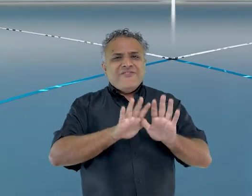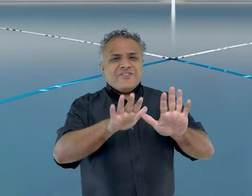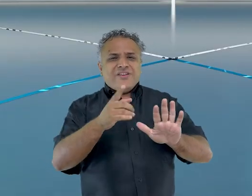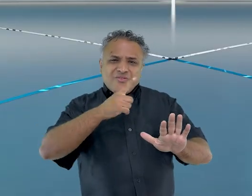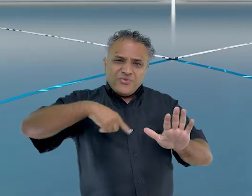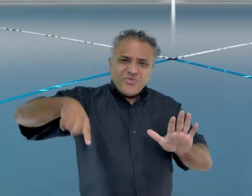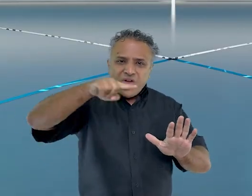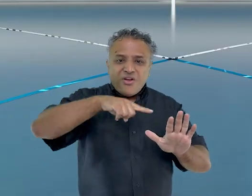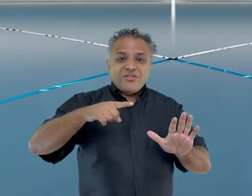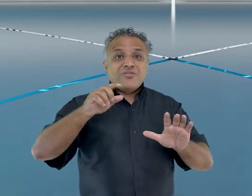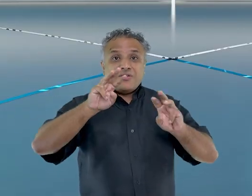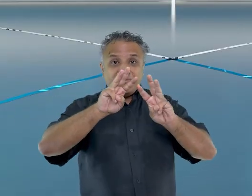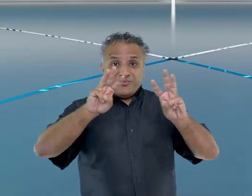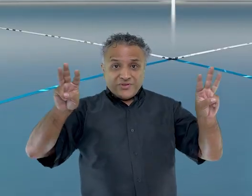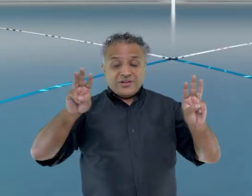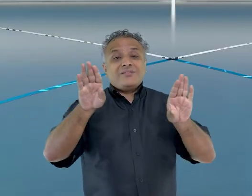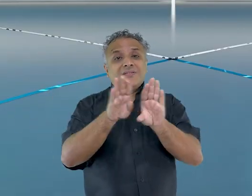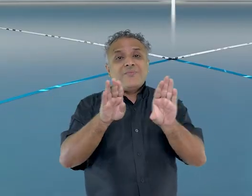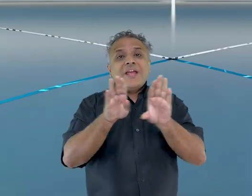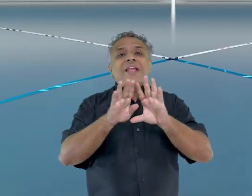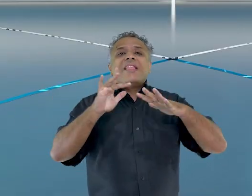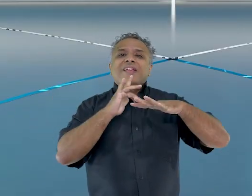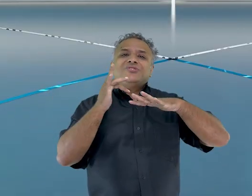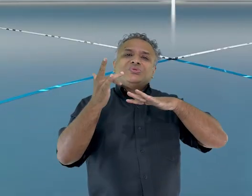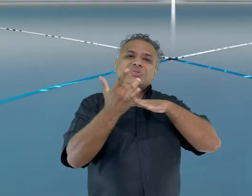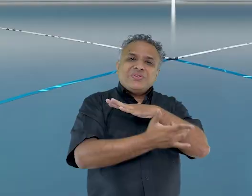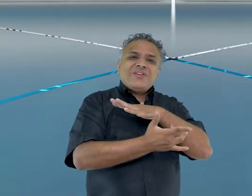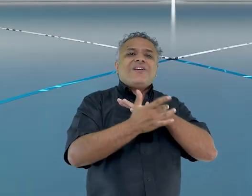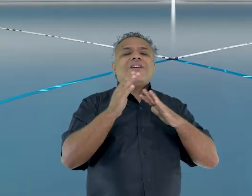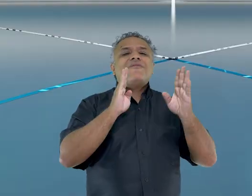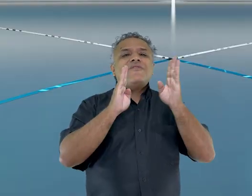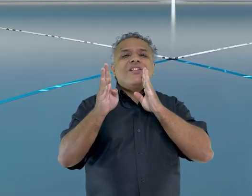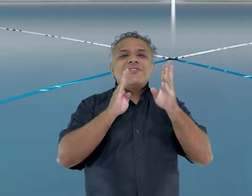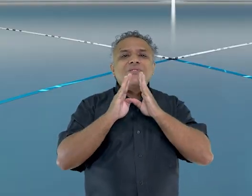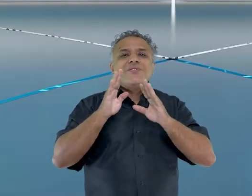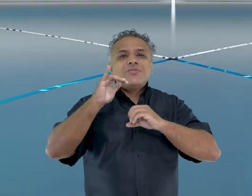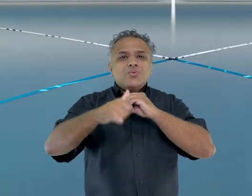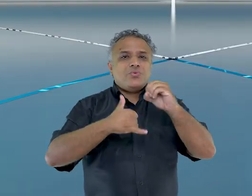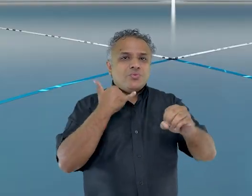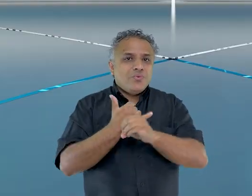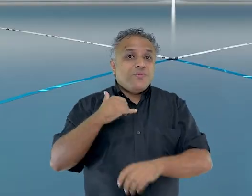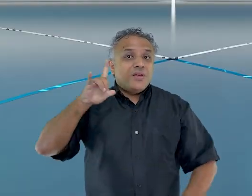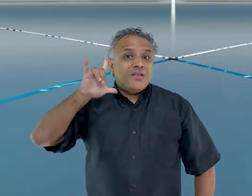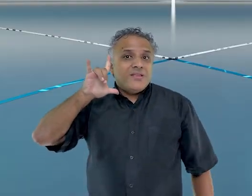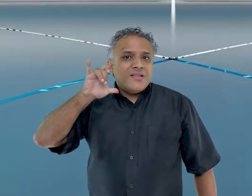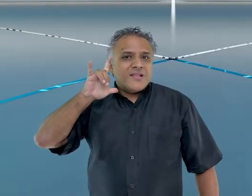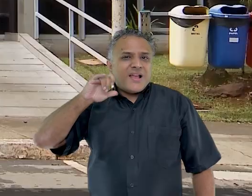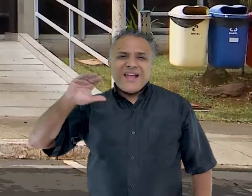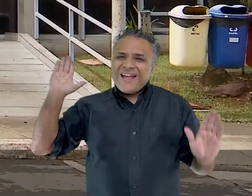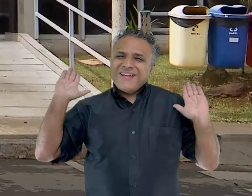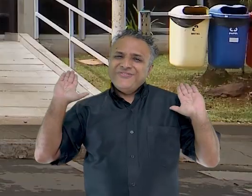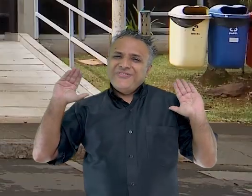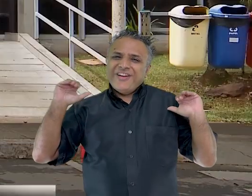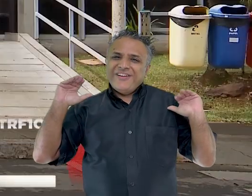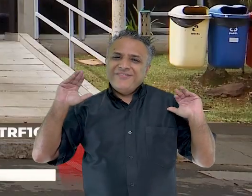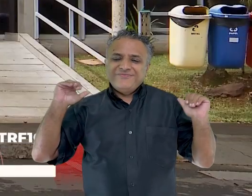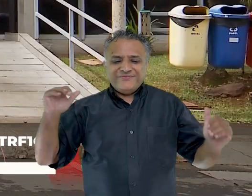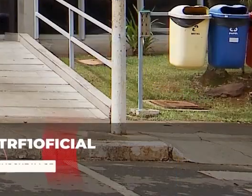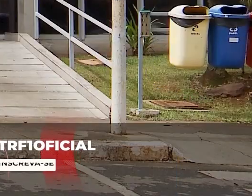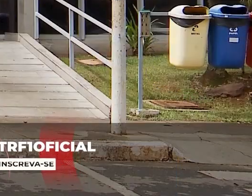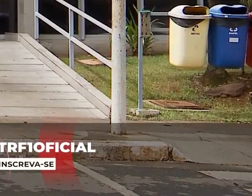nosso portal e também nas redes sociais, Facebook, YouTube e Instagram. Tchau!